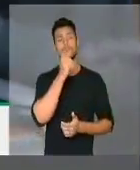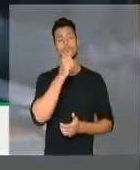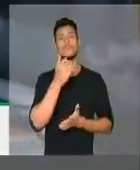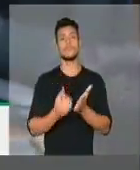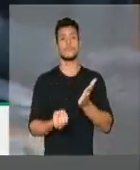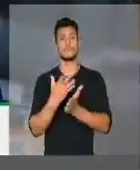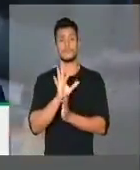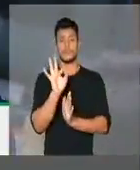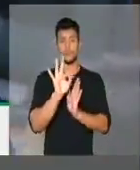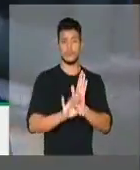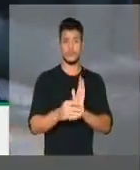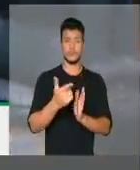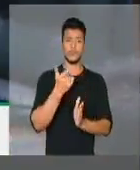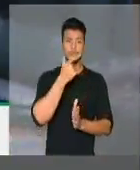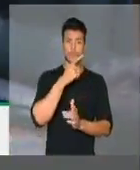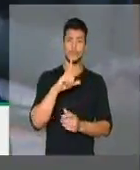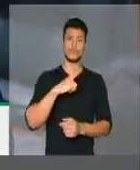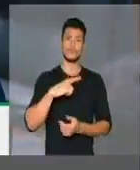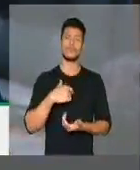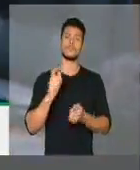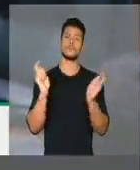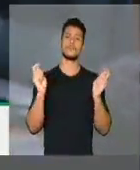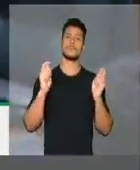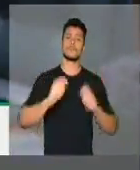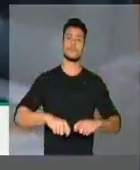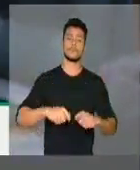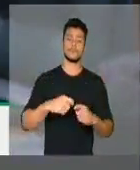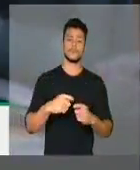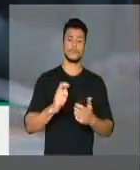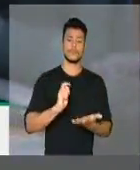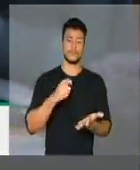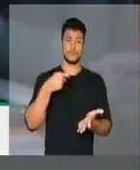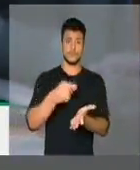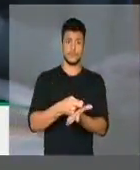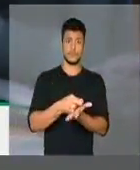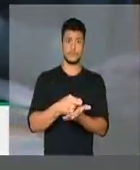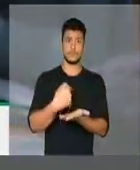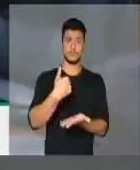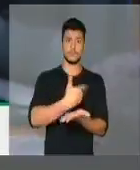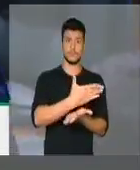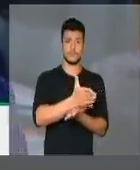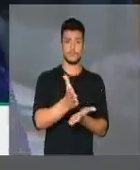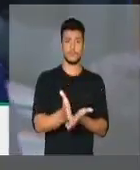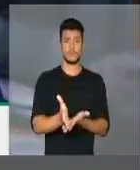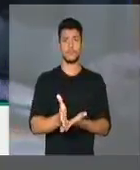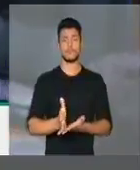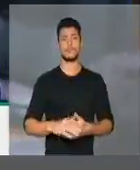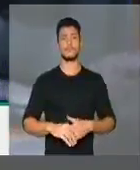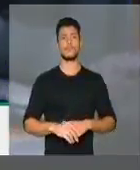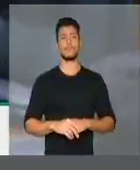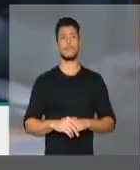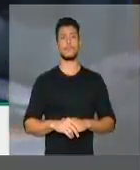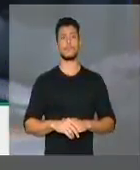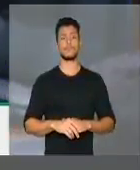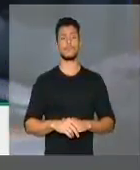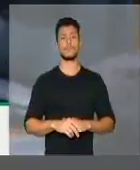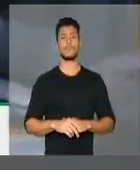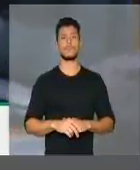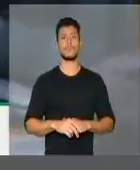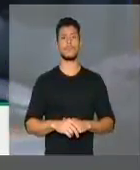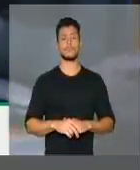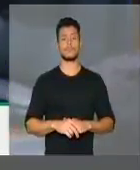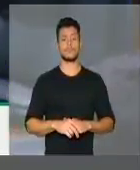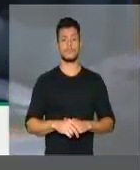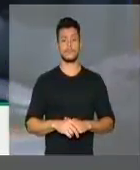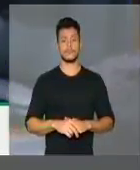parlamentares, que dá aos produtores a possibilidade de pagar isso no longo prazo, sem viabilizar essa nobre